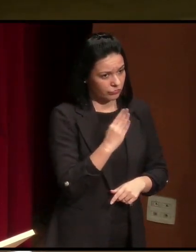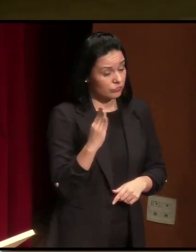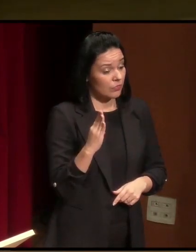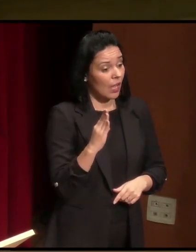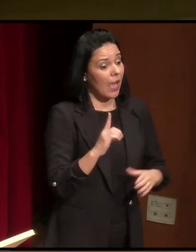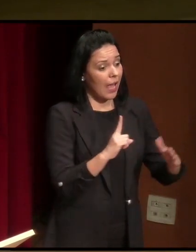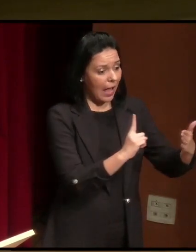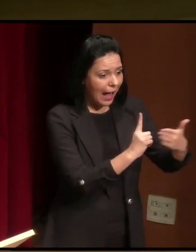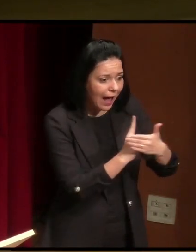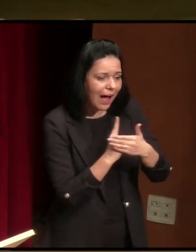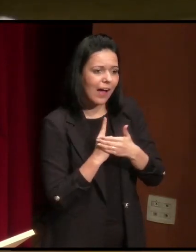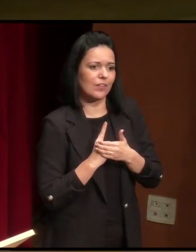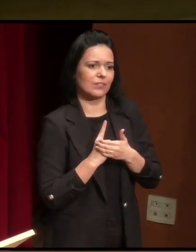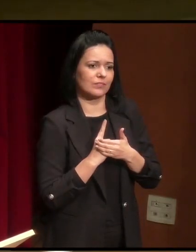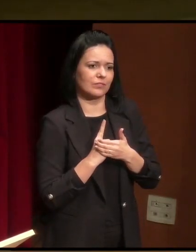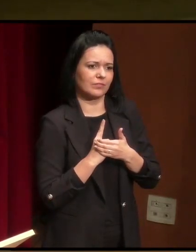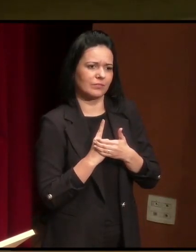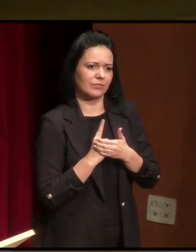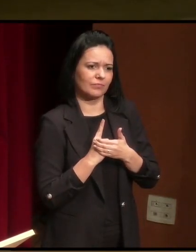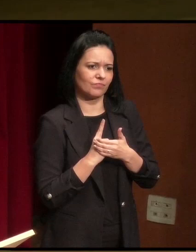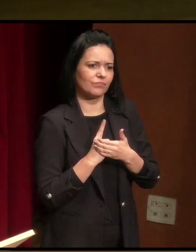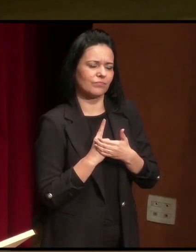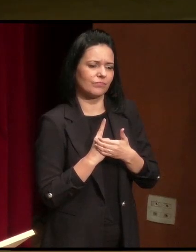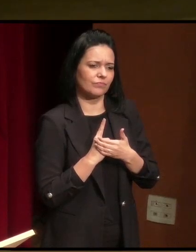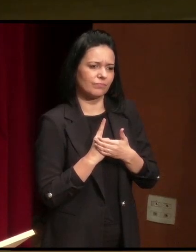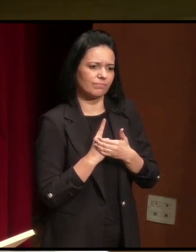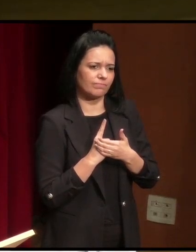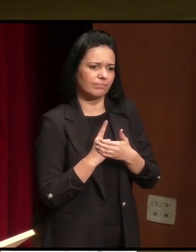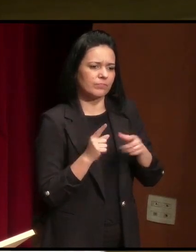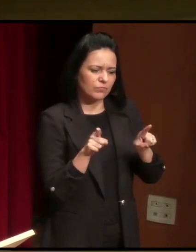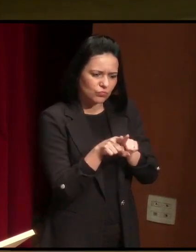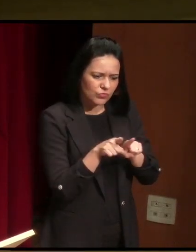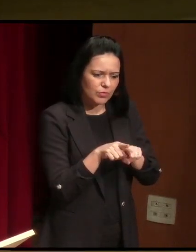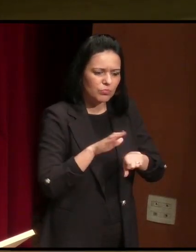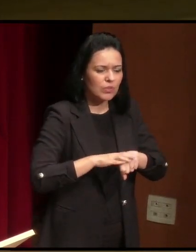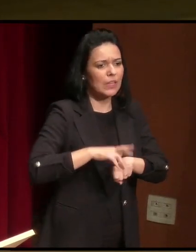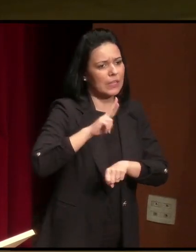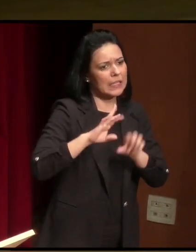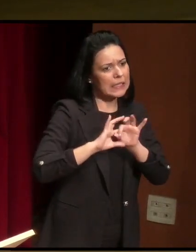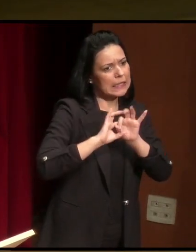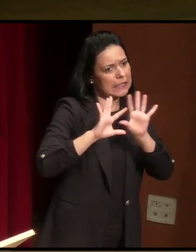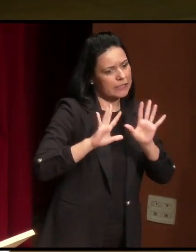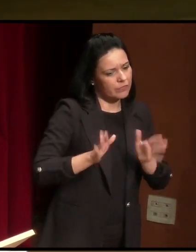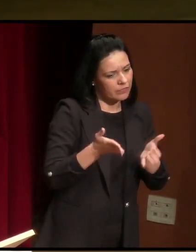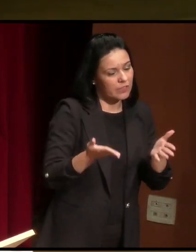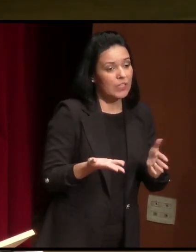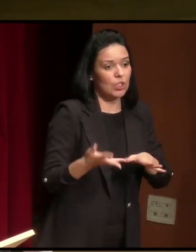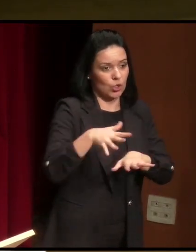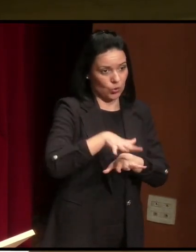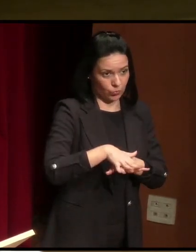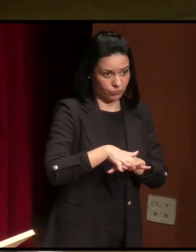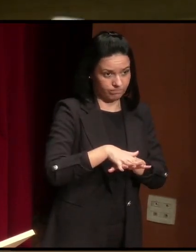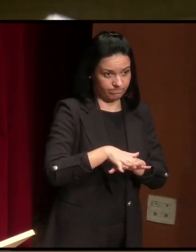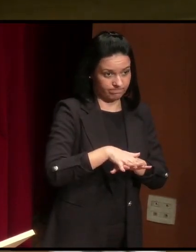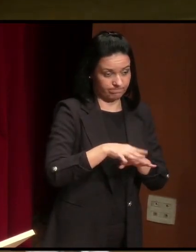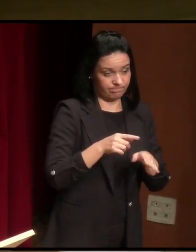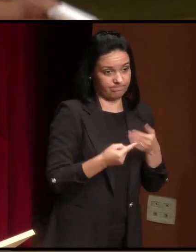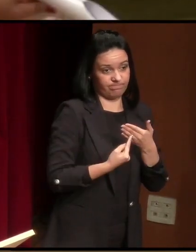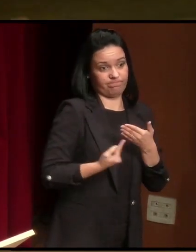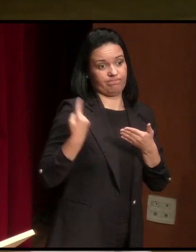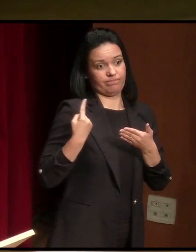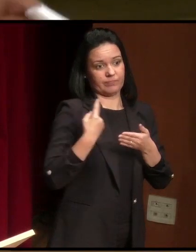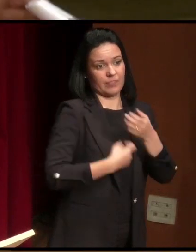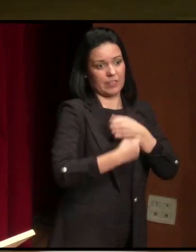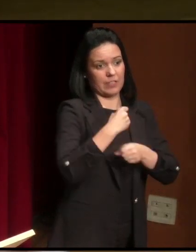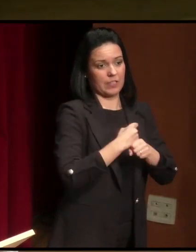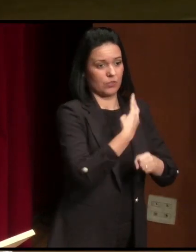acolhimento, de trabalhar a emancipação, a inclusão social, desde 2017, que a gente